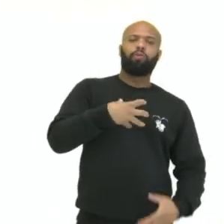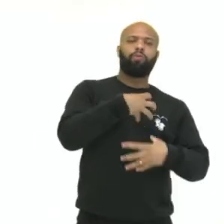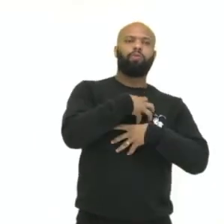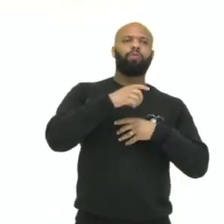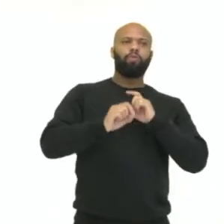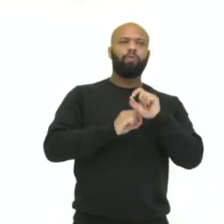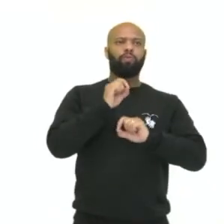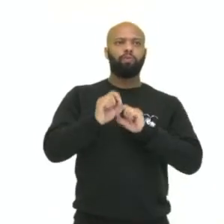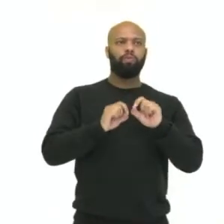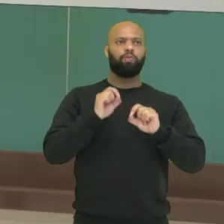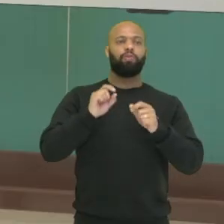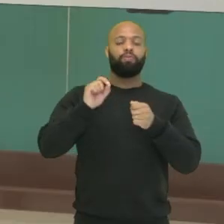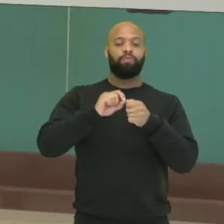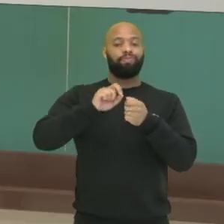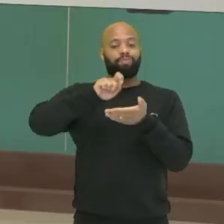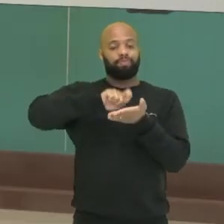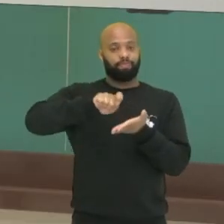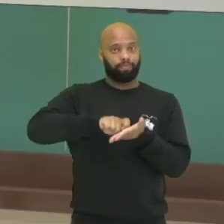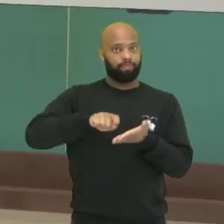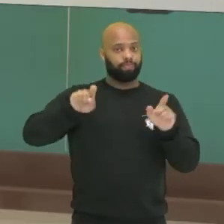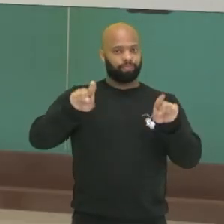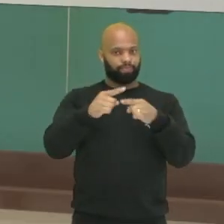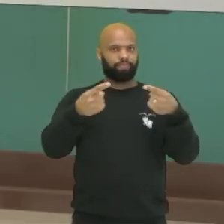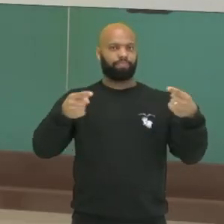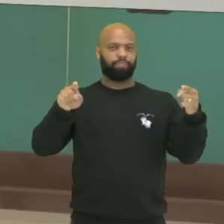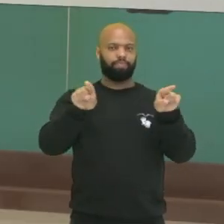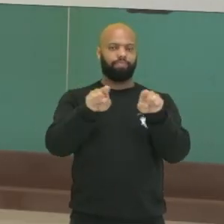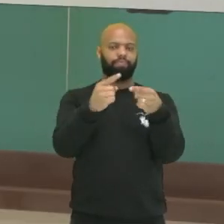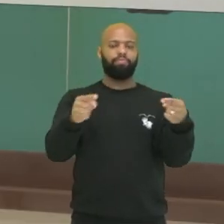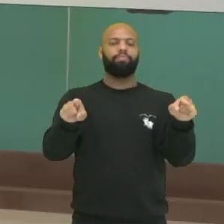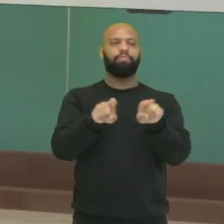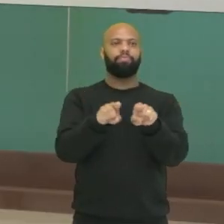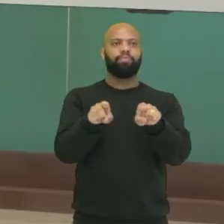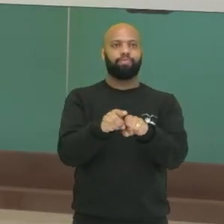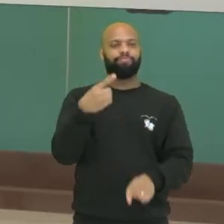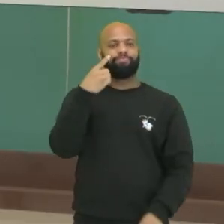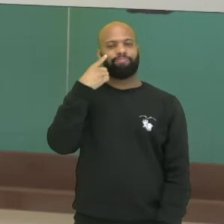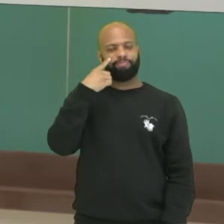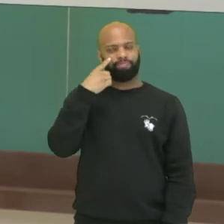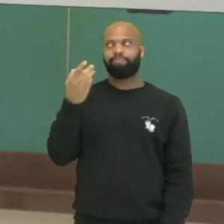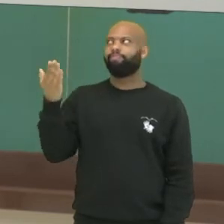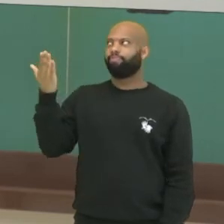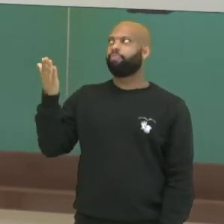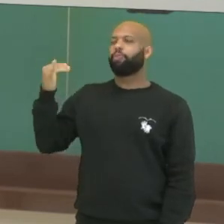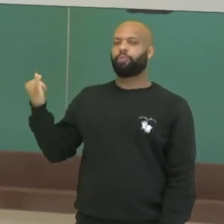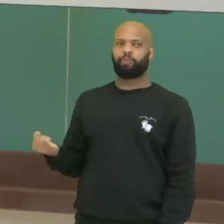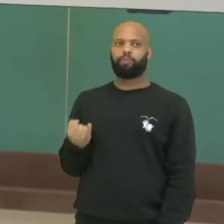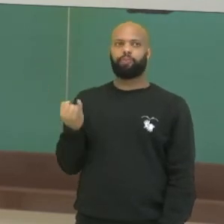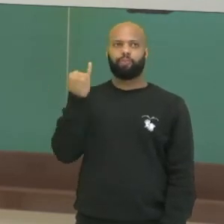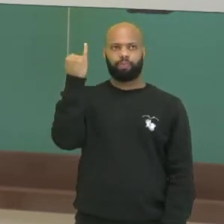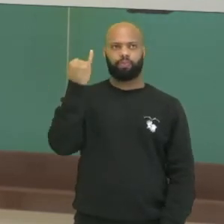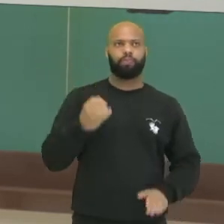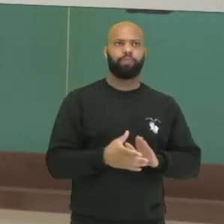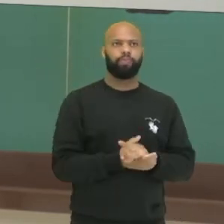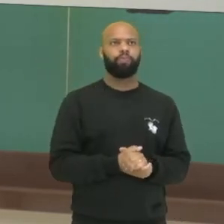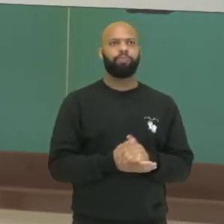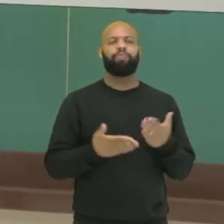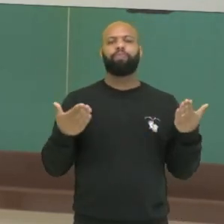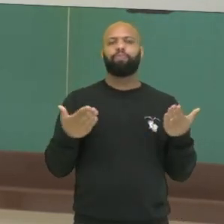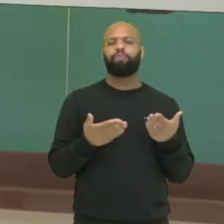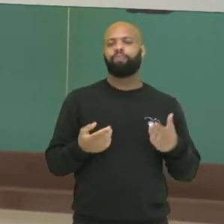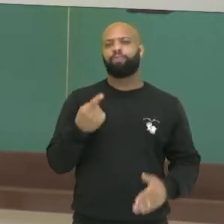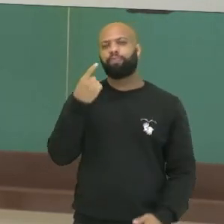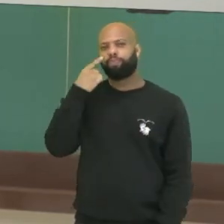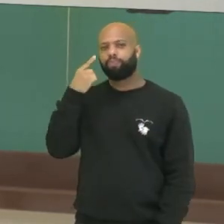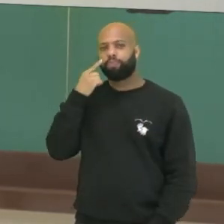conceber e compor a música. Veja como foi importante. E agora,